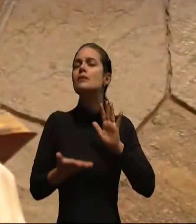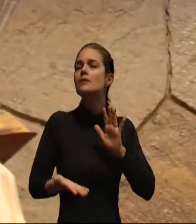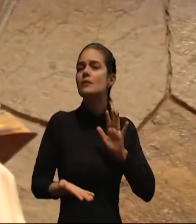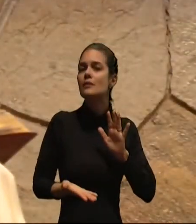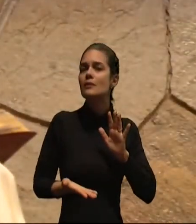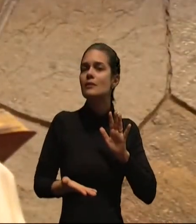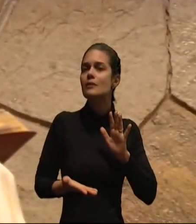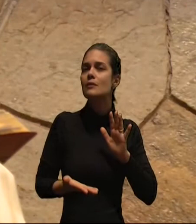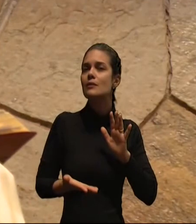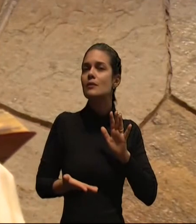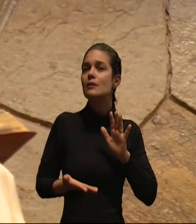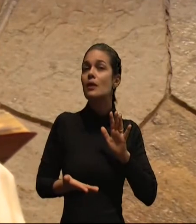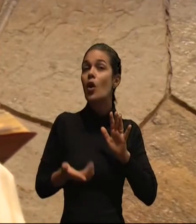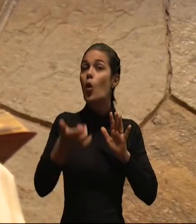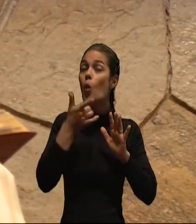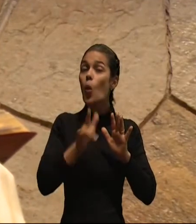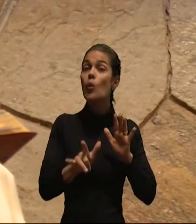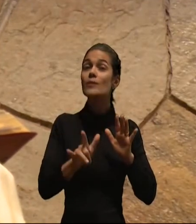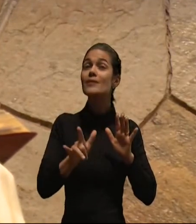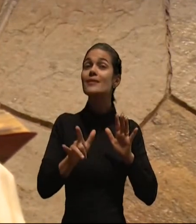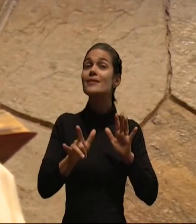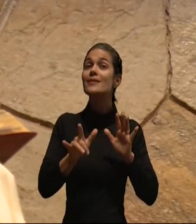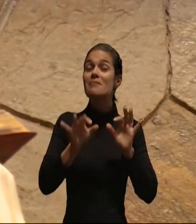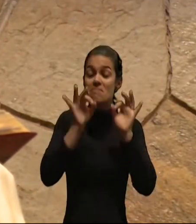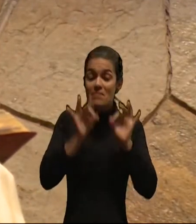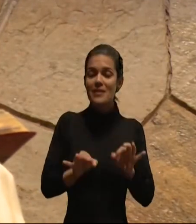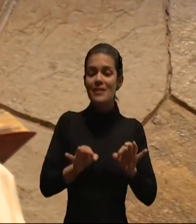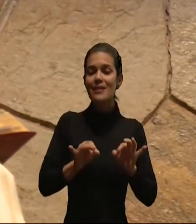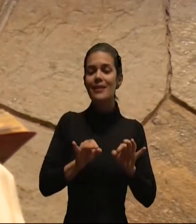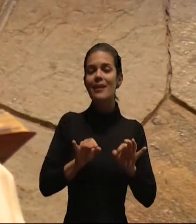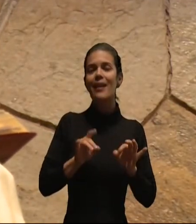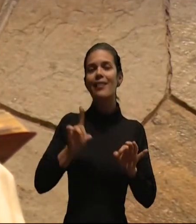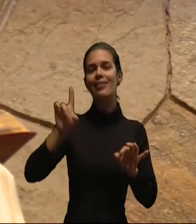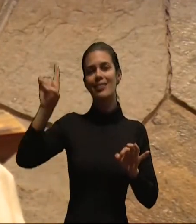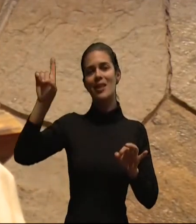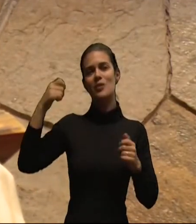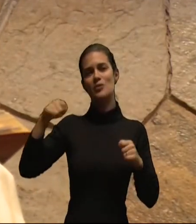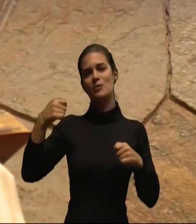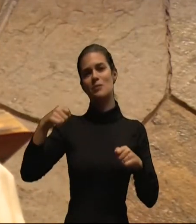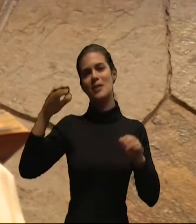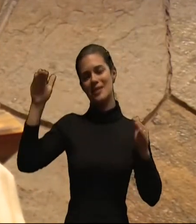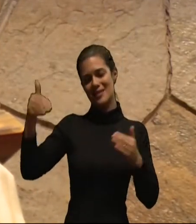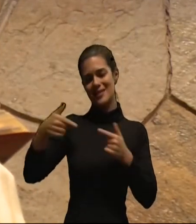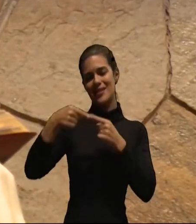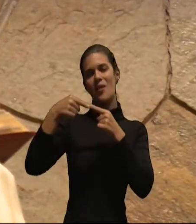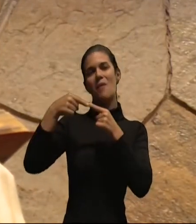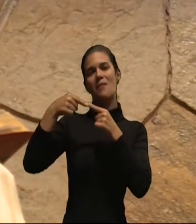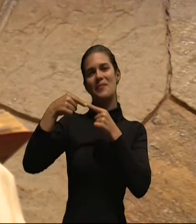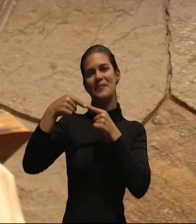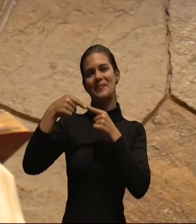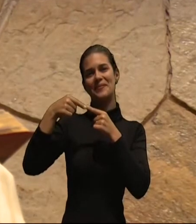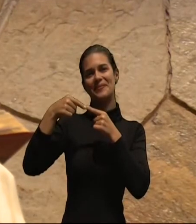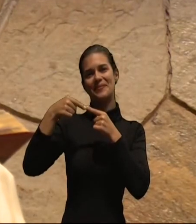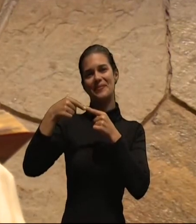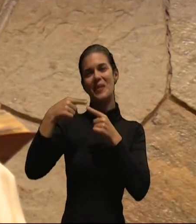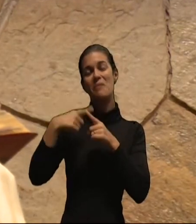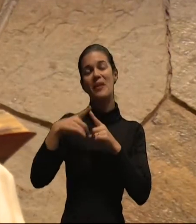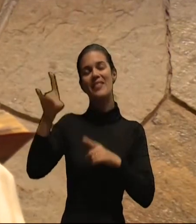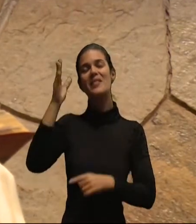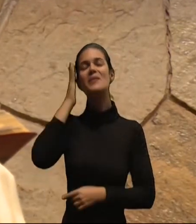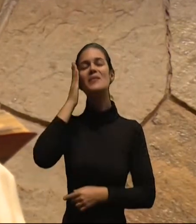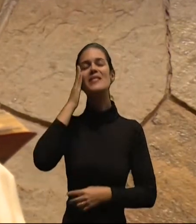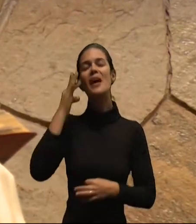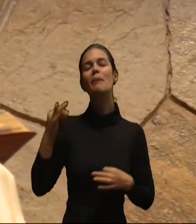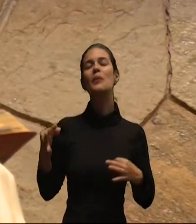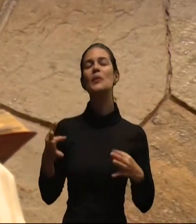ser estabelecidos com a aprovação do Senhor. É Deus quem sabe todas as coisas. E qual é